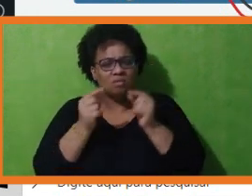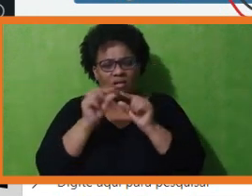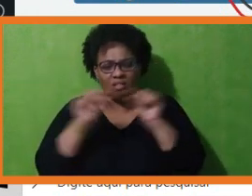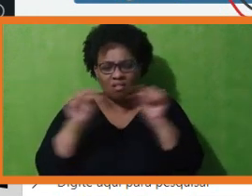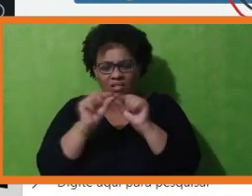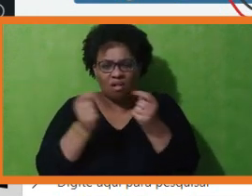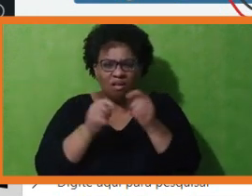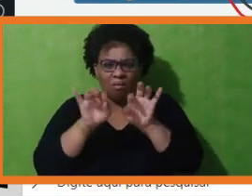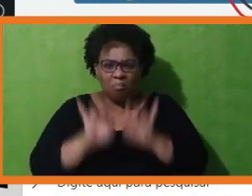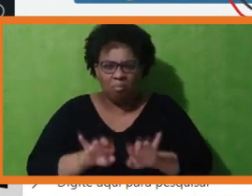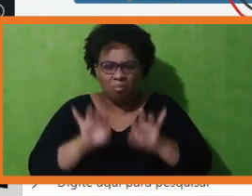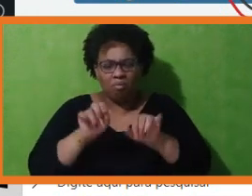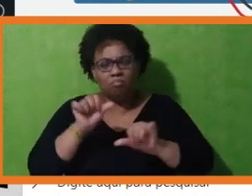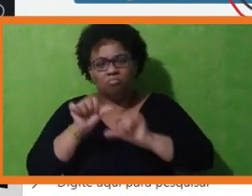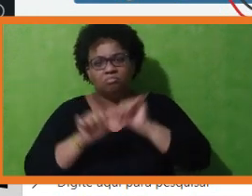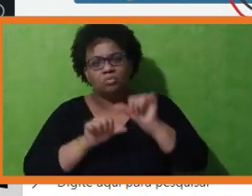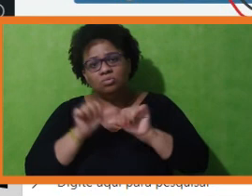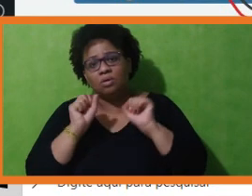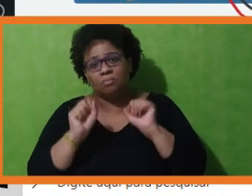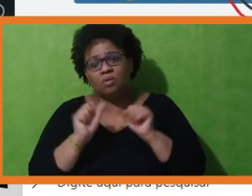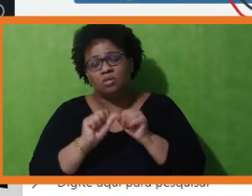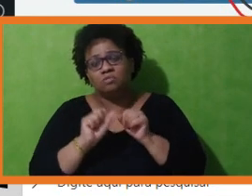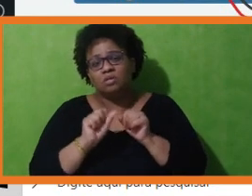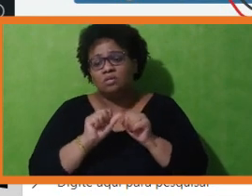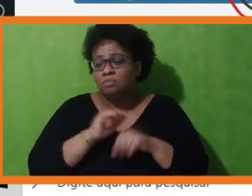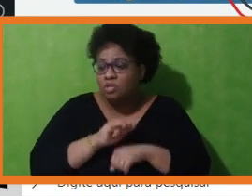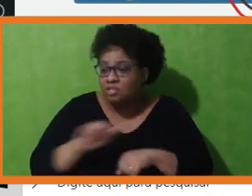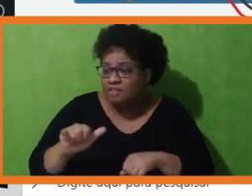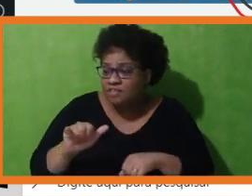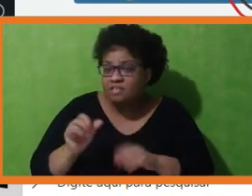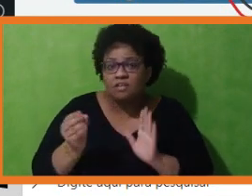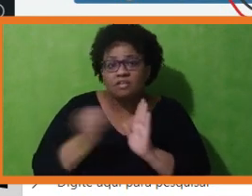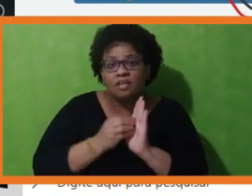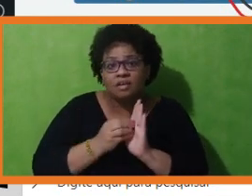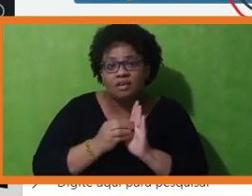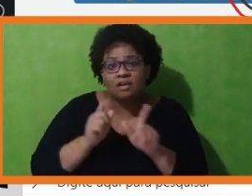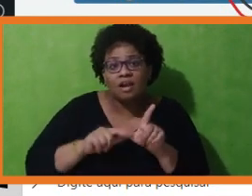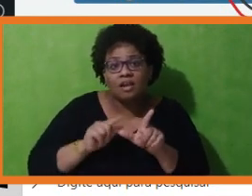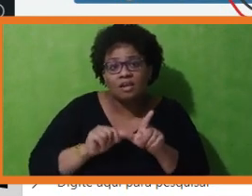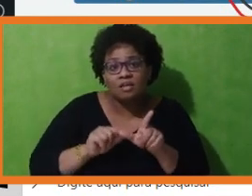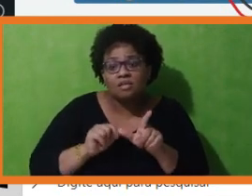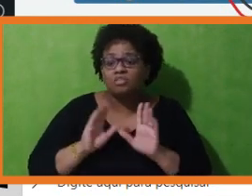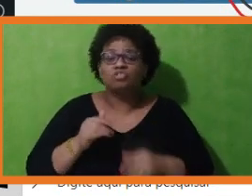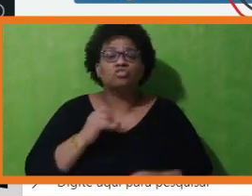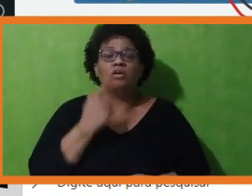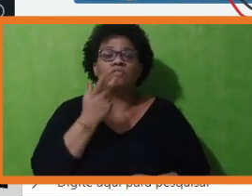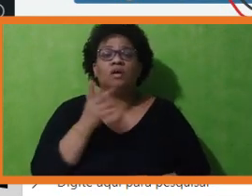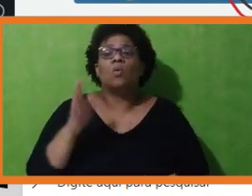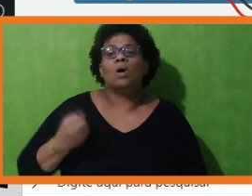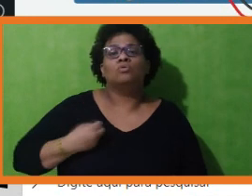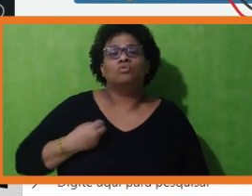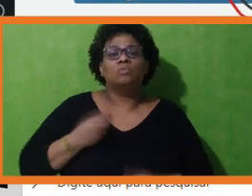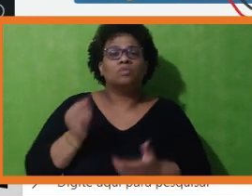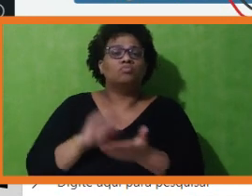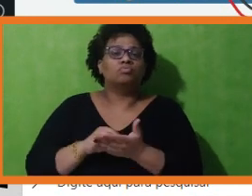cima já, para economizar a linha de código, eu posso dizer o seguinte. Eu posso declarar ela, a variável, e